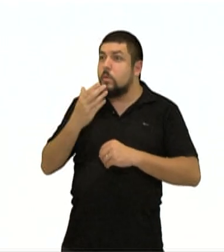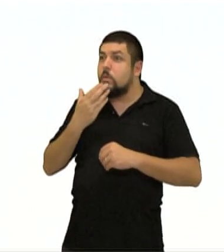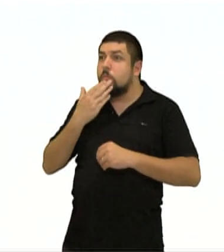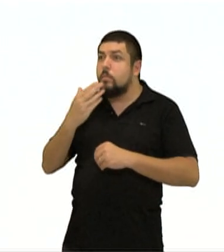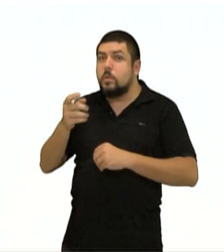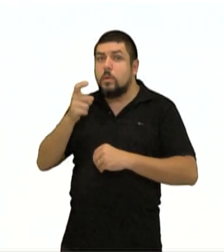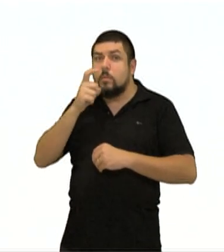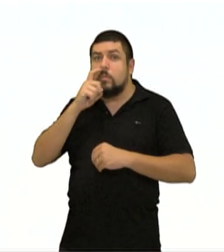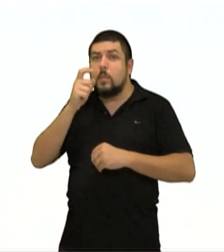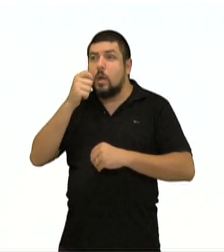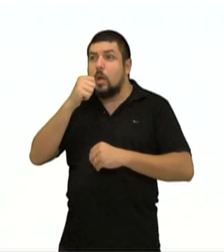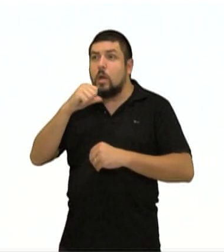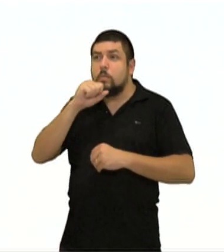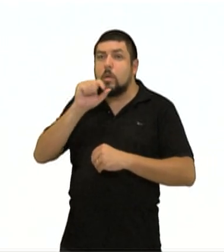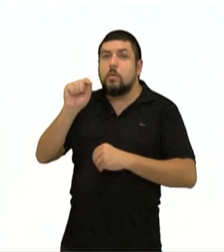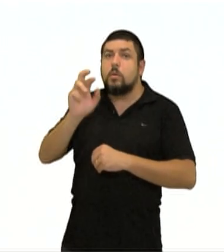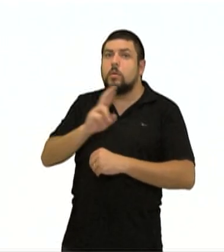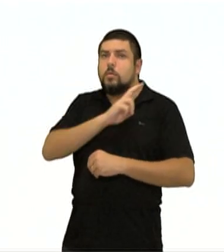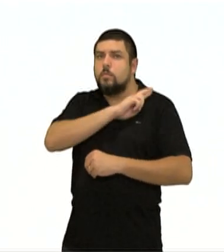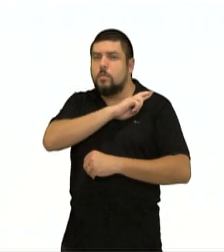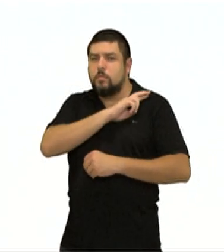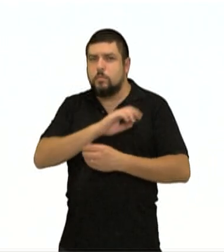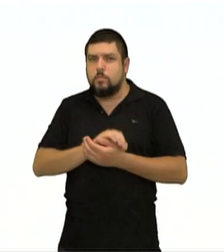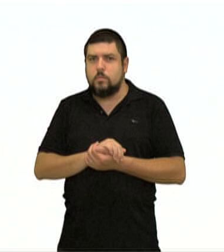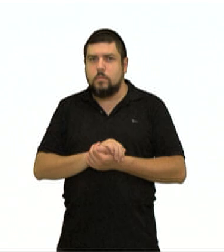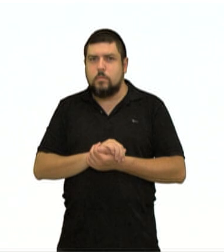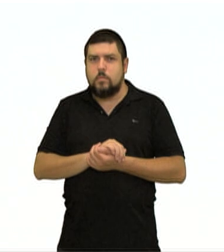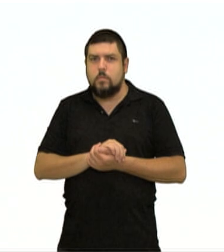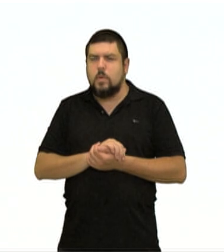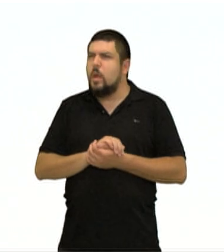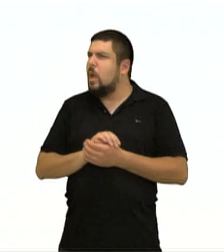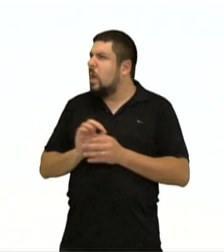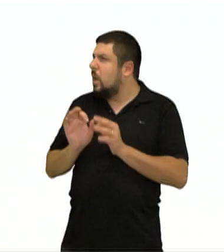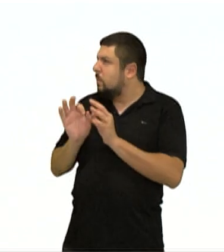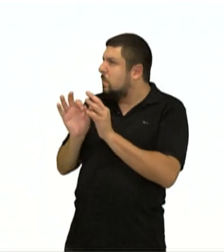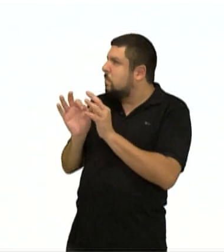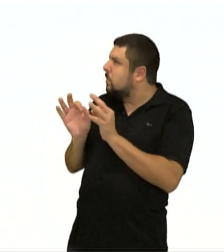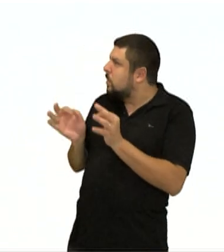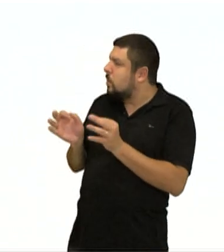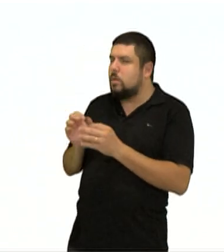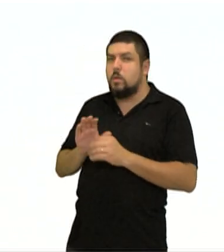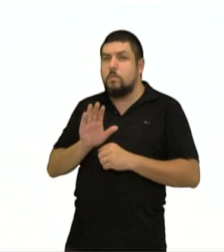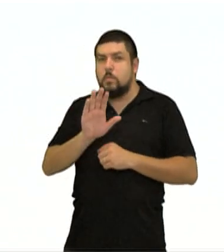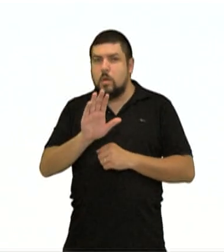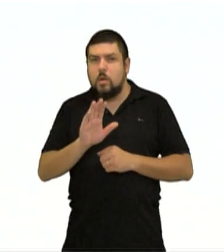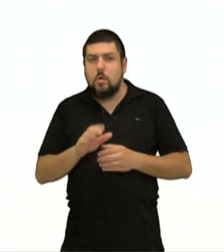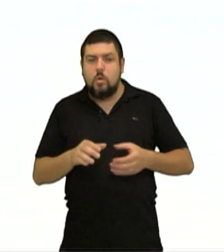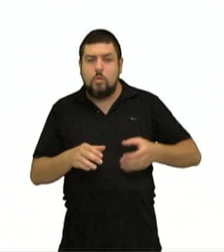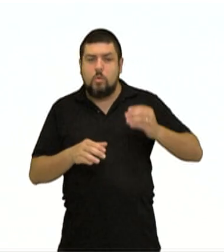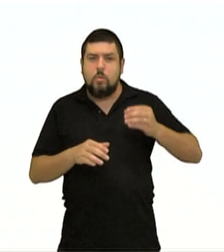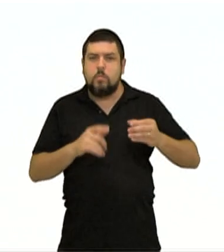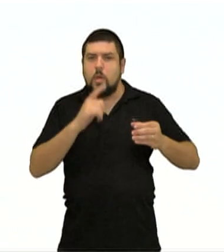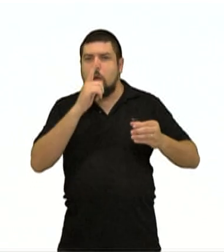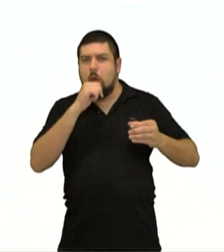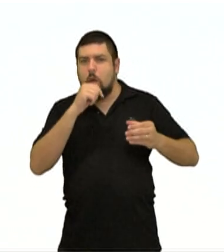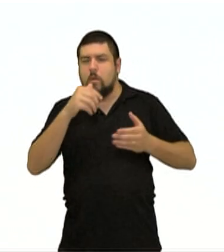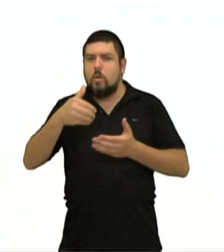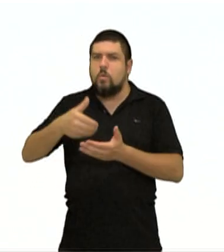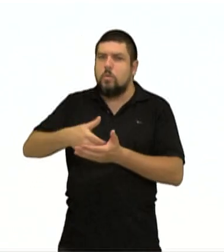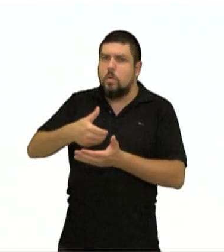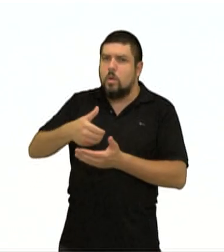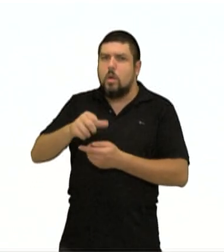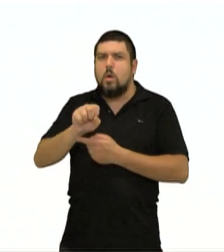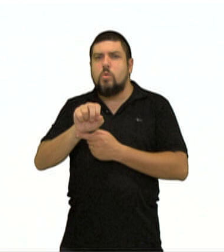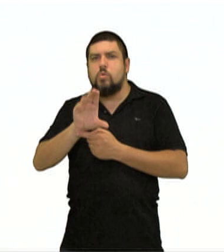seus pais, para o responsável. Mas são coisas simples, copo, água, colher,